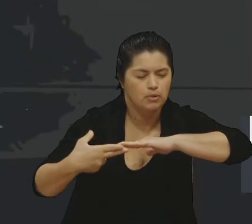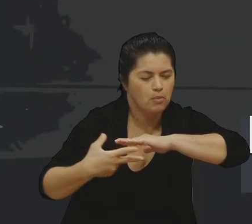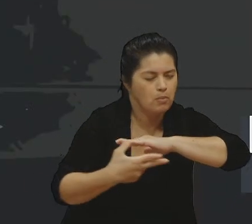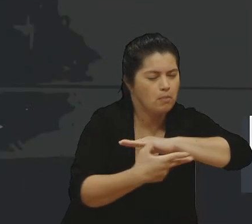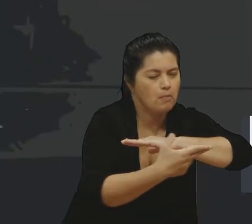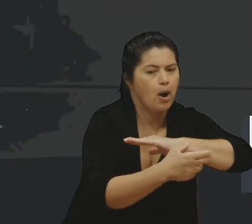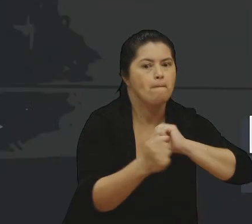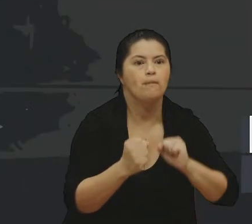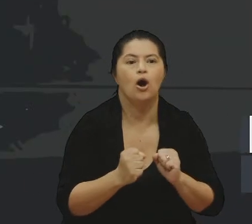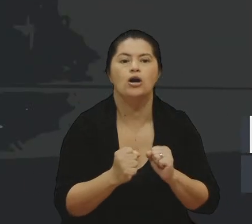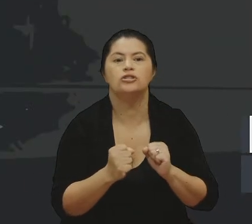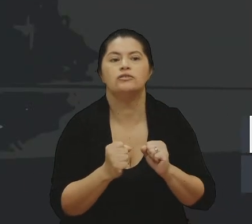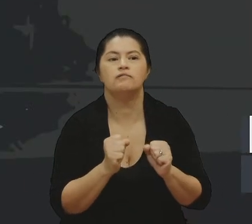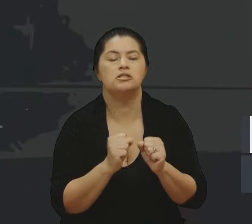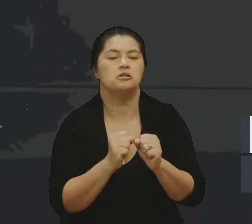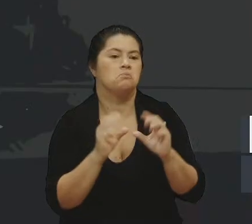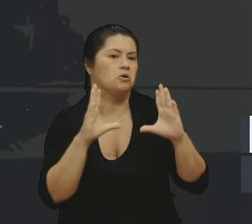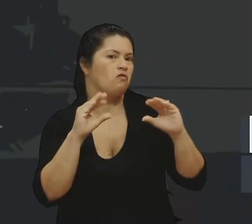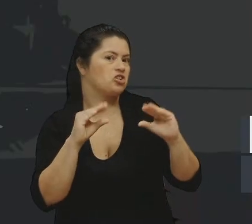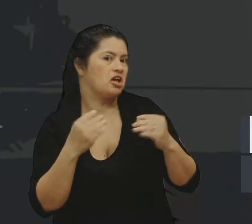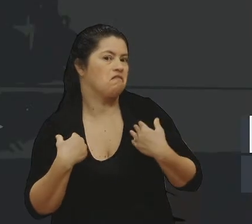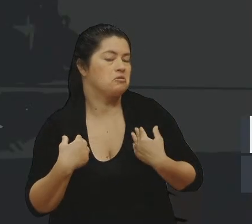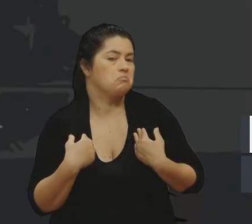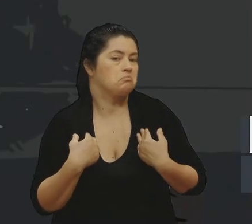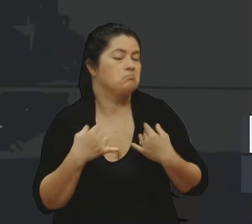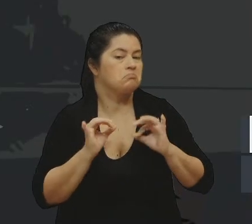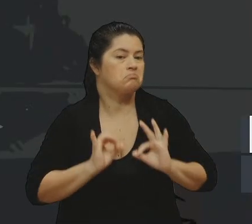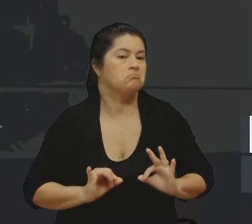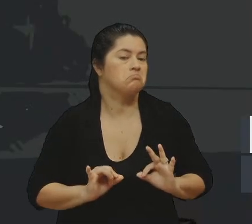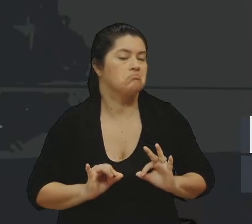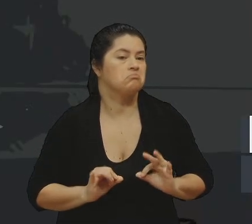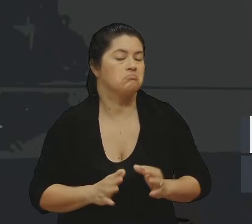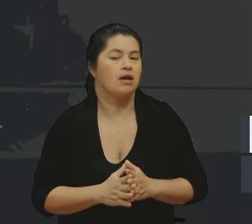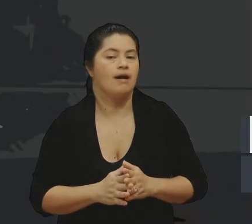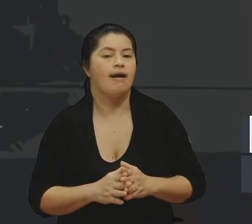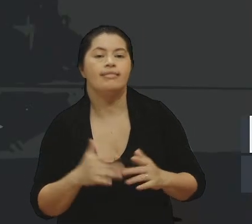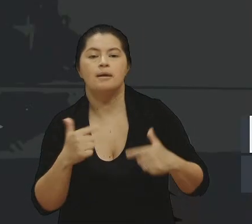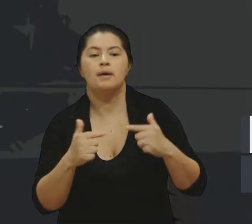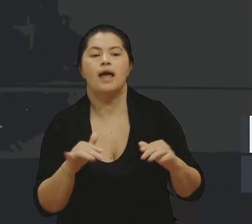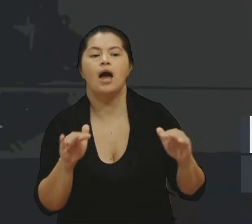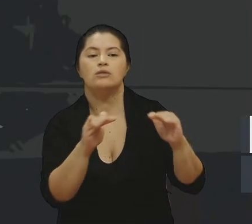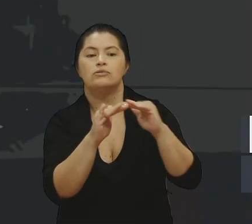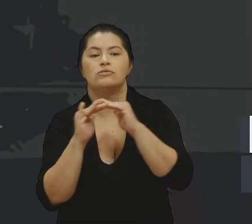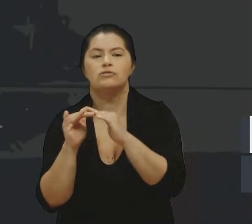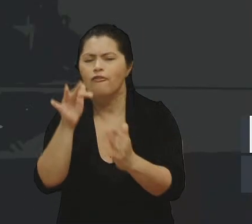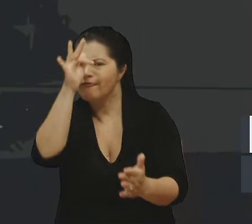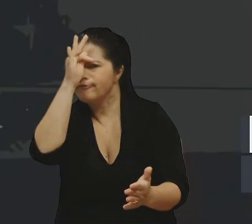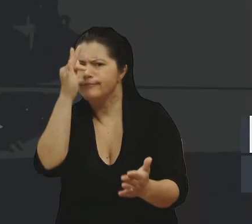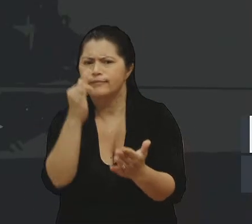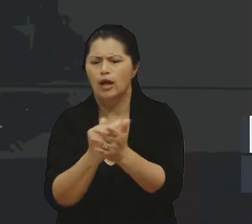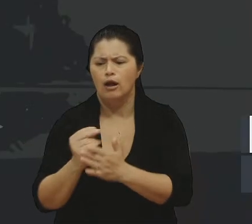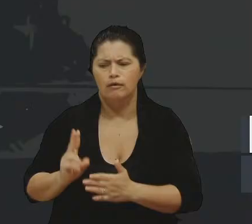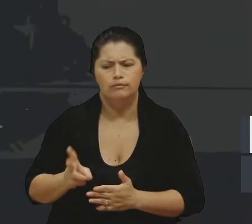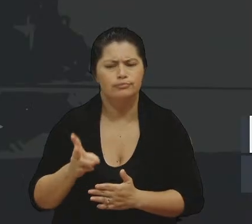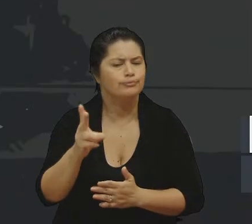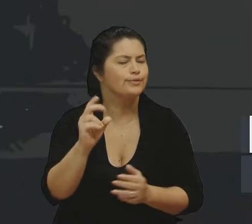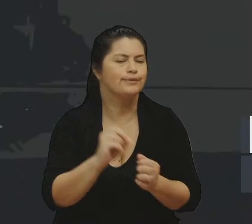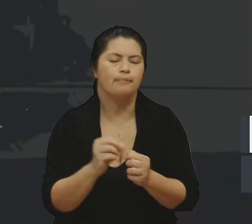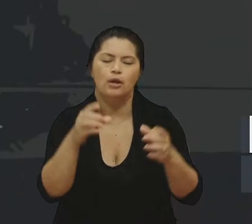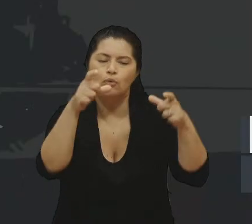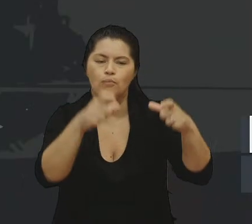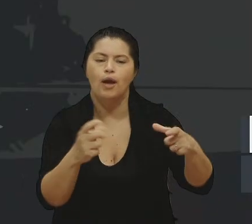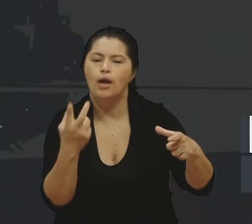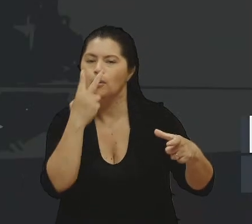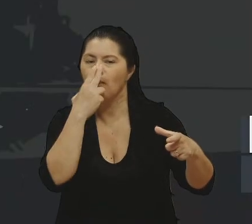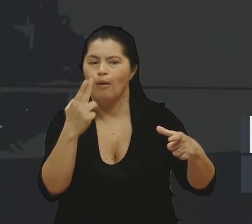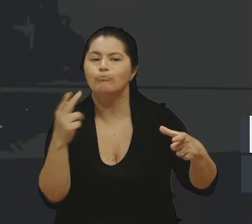ticket. Então, ele pode ter produtos complementares. A collab com parcerias e ainda a fidelidade remunerada. Isso aqui não é um só, tá? Isso aqui é algumas